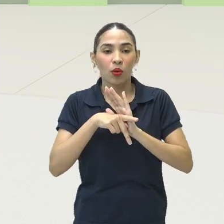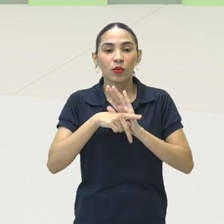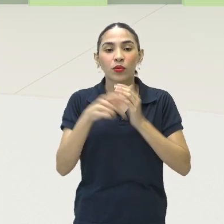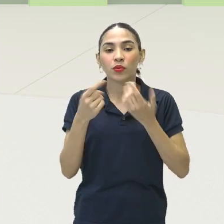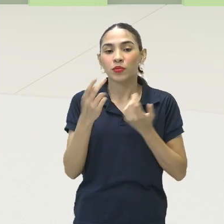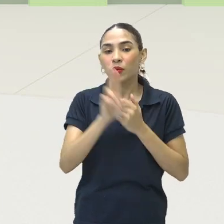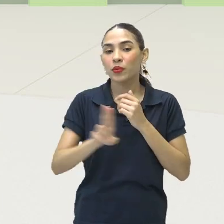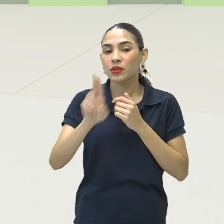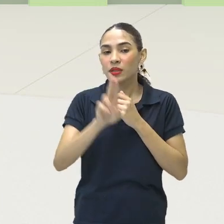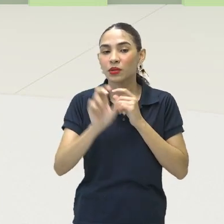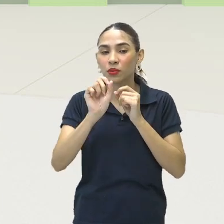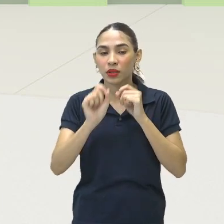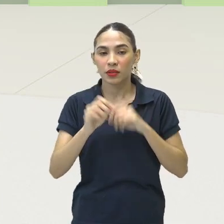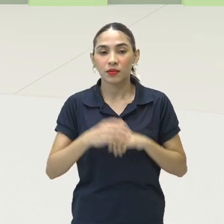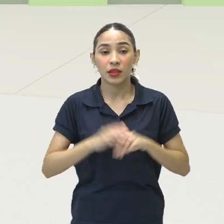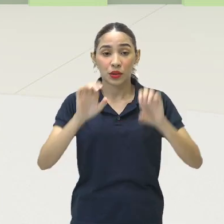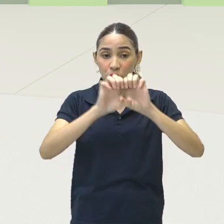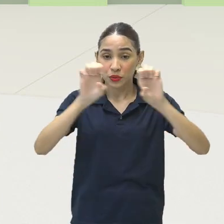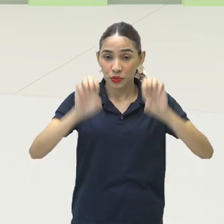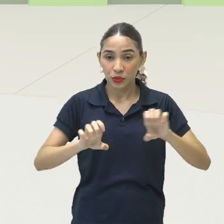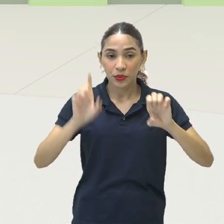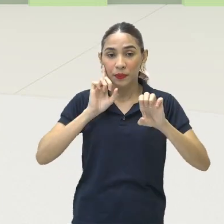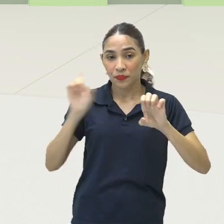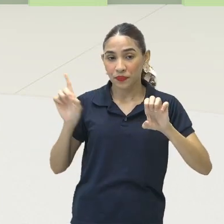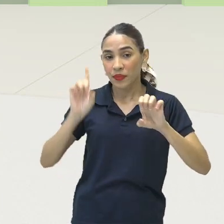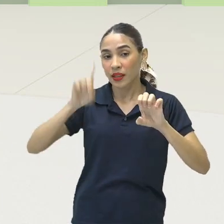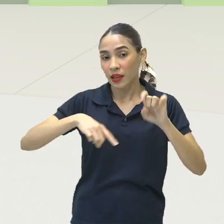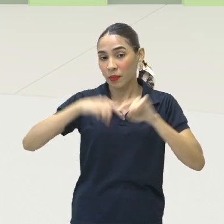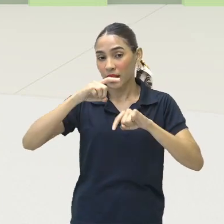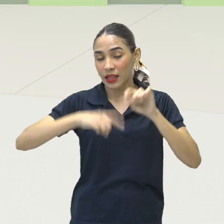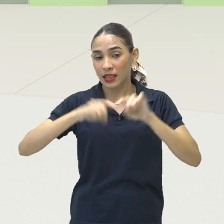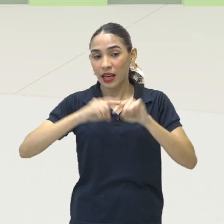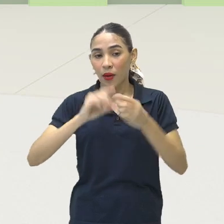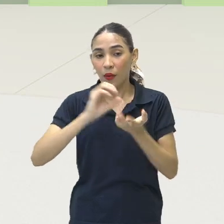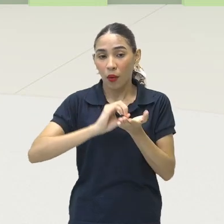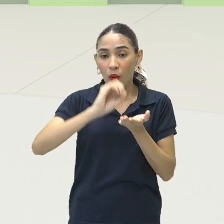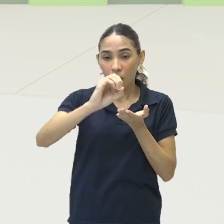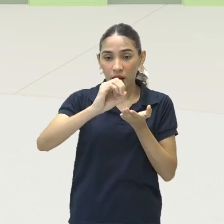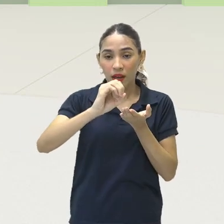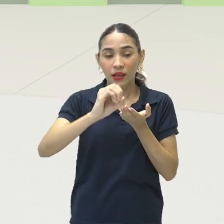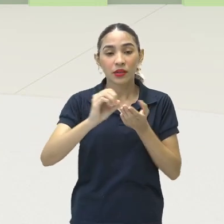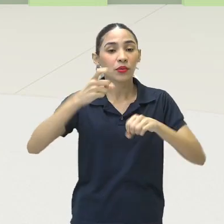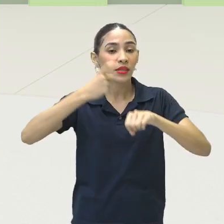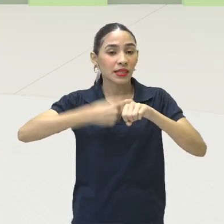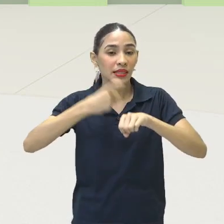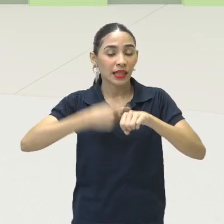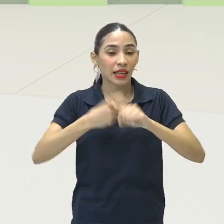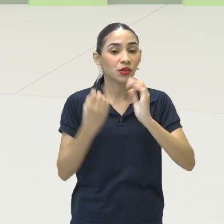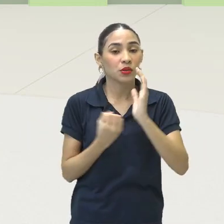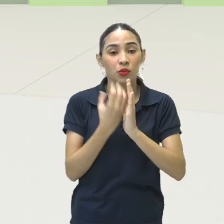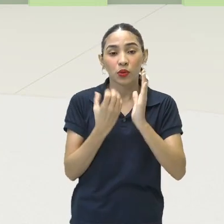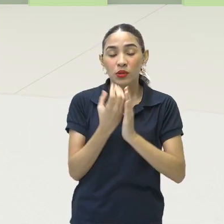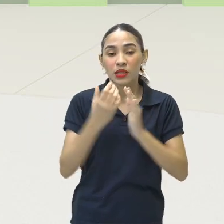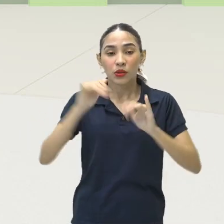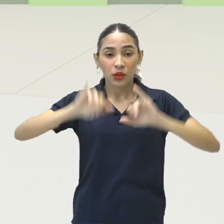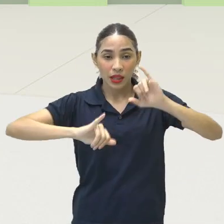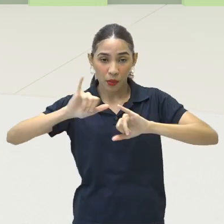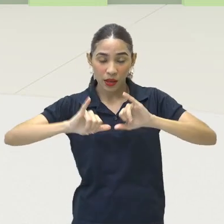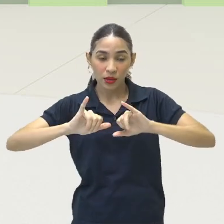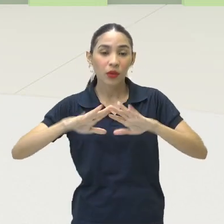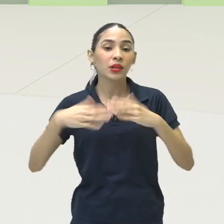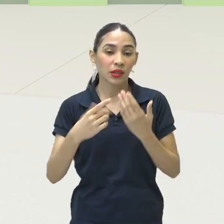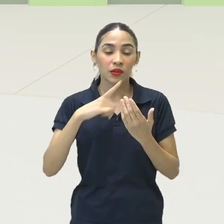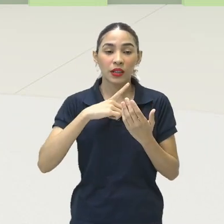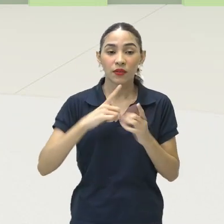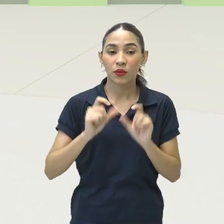partir dessa estrutura aqui, que é um composto orgânico, um composto sintético, foi produzido em laboratório. Então,